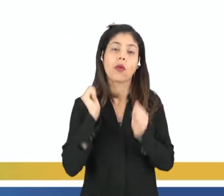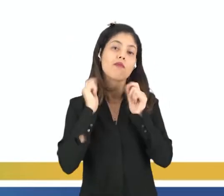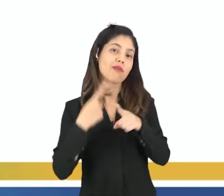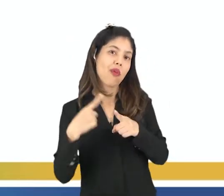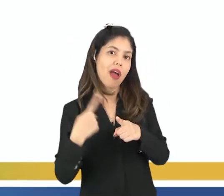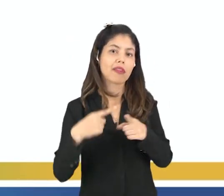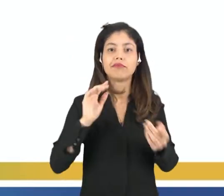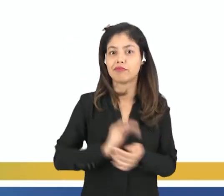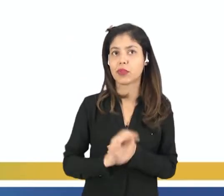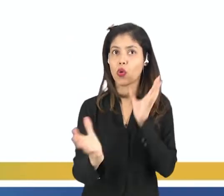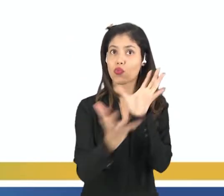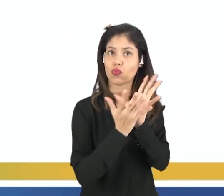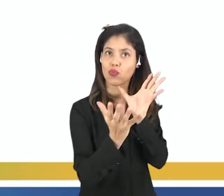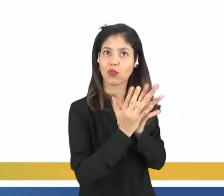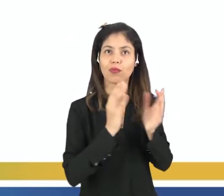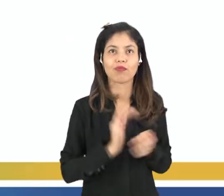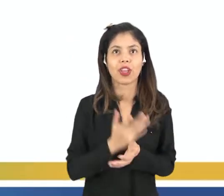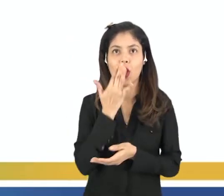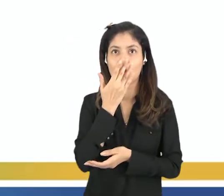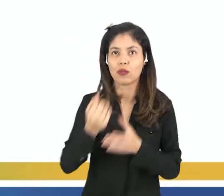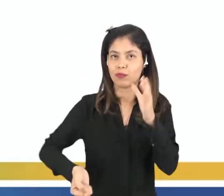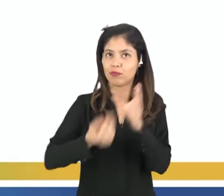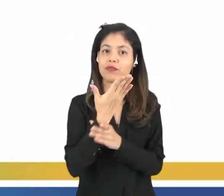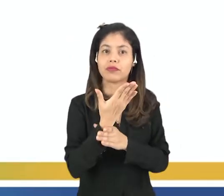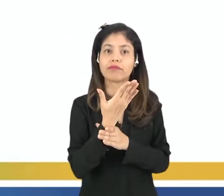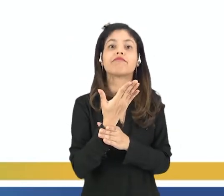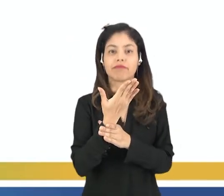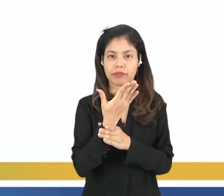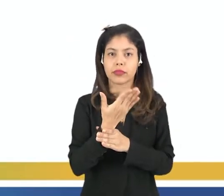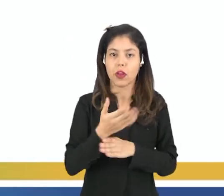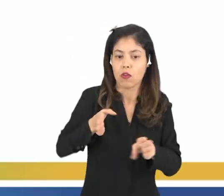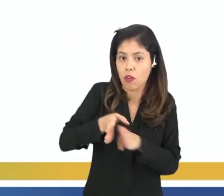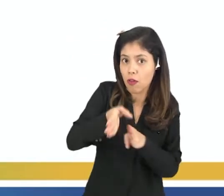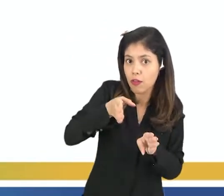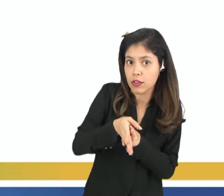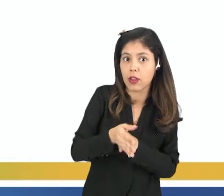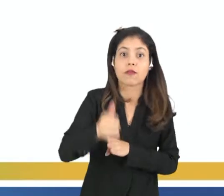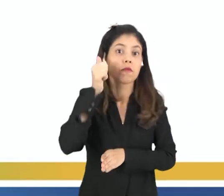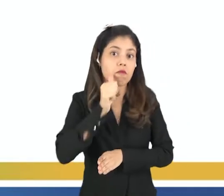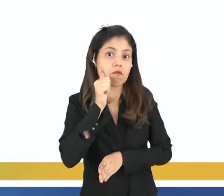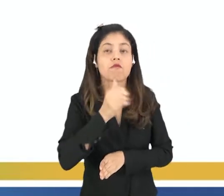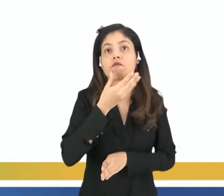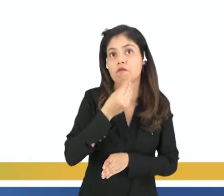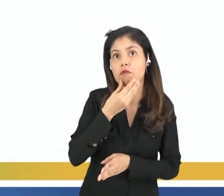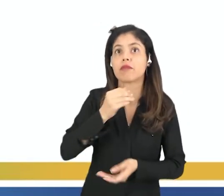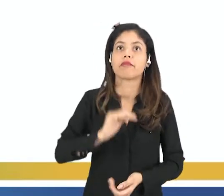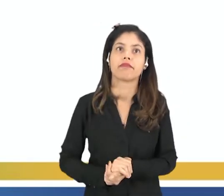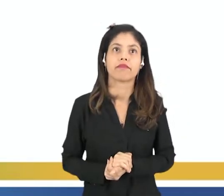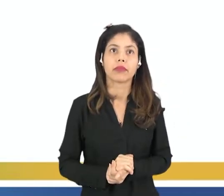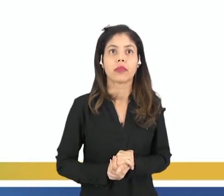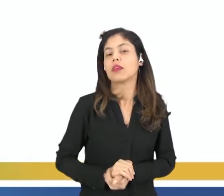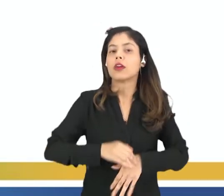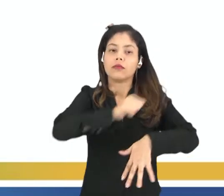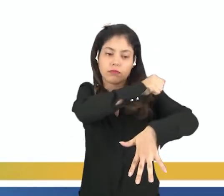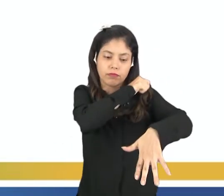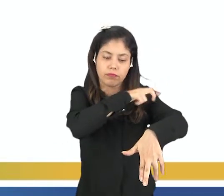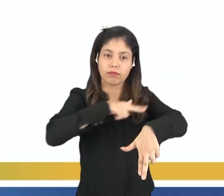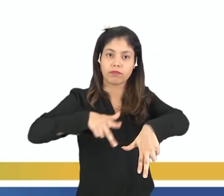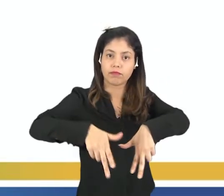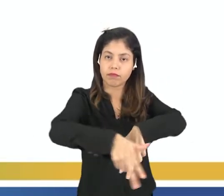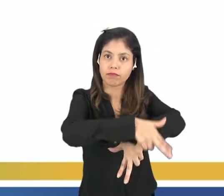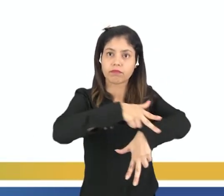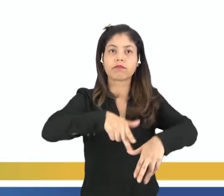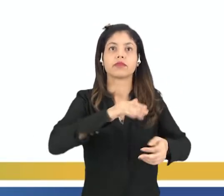pertencer a determinada etnia, cor, origem, orientação sexual, identidade de gênero,